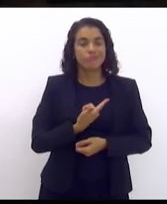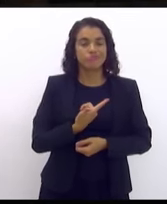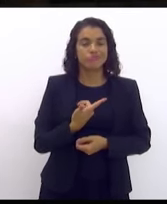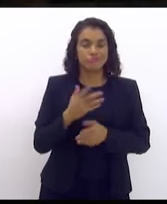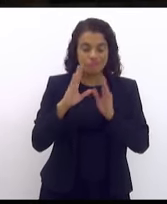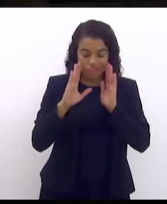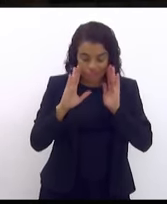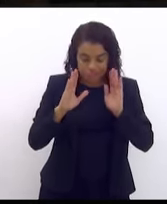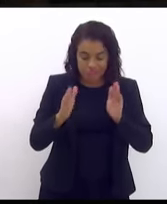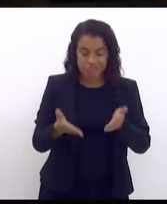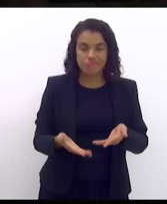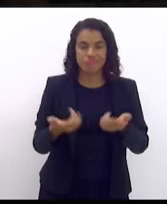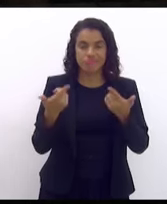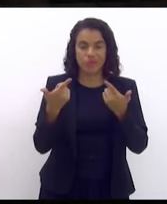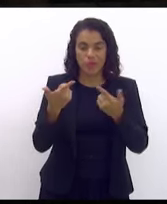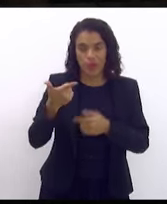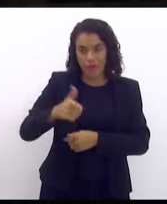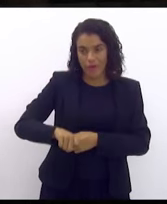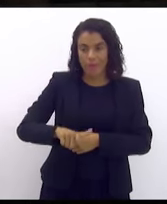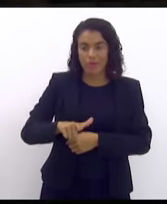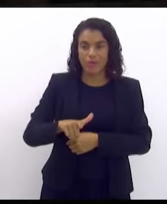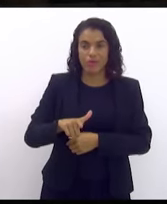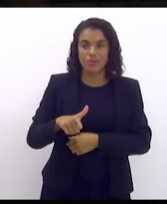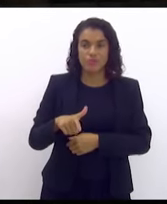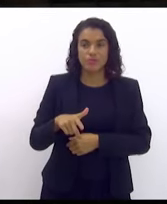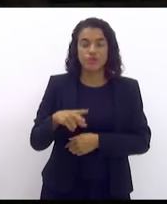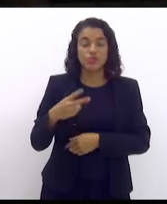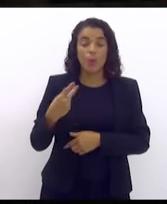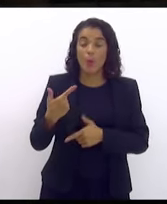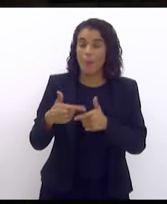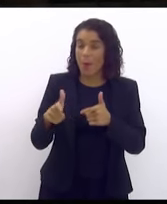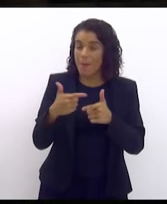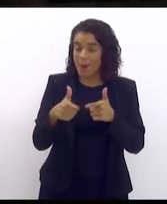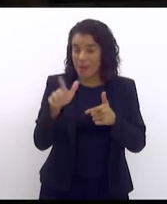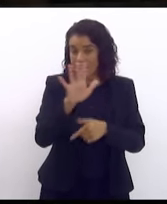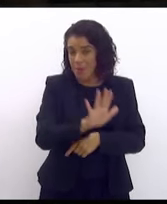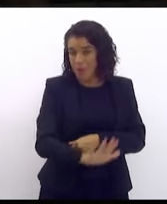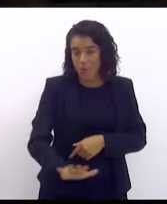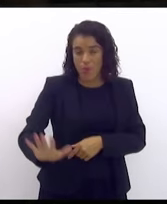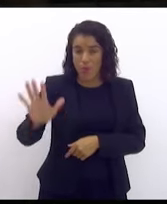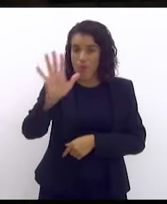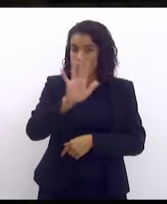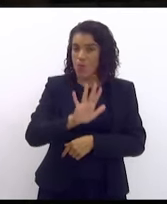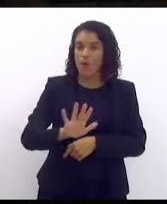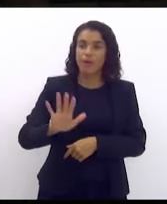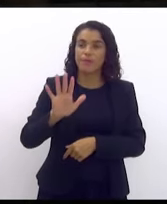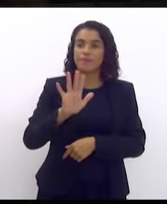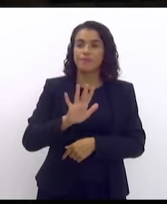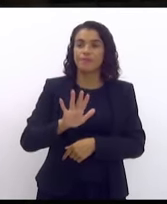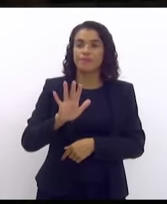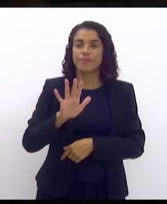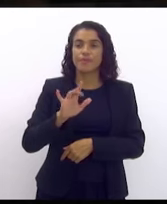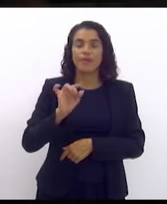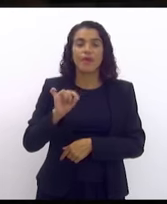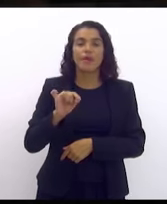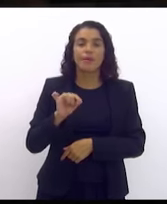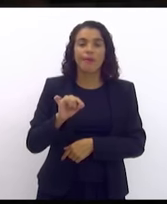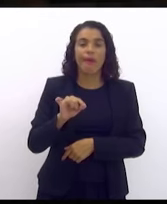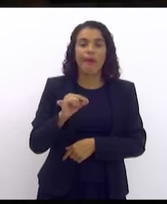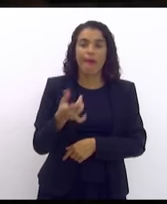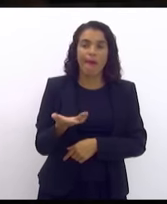né este grande drama nacional que é a má